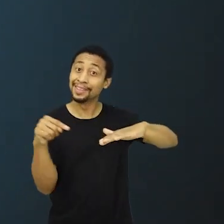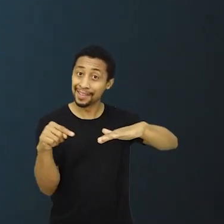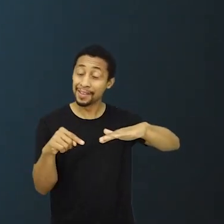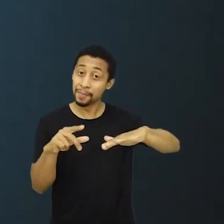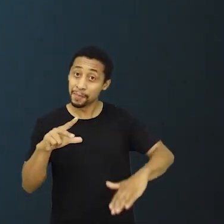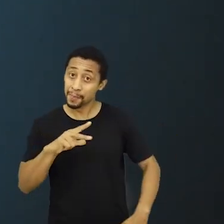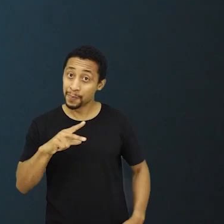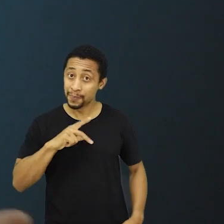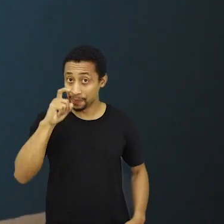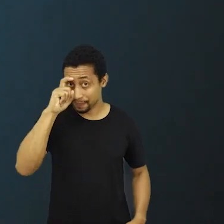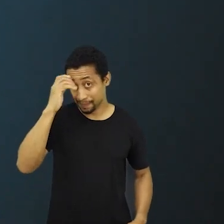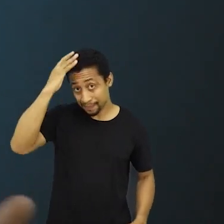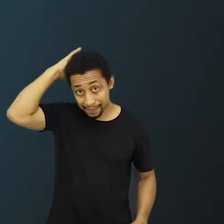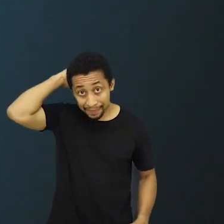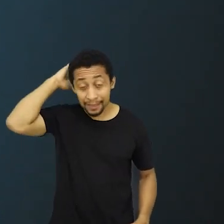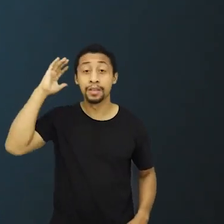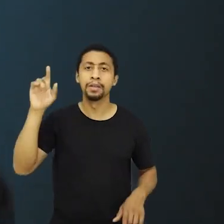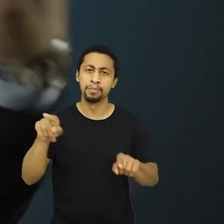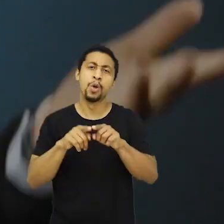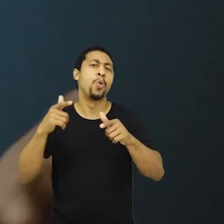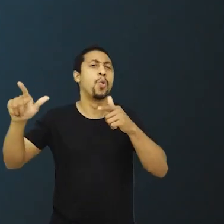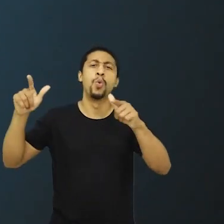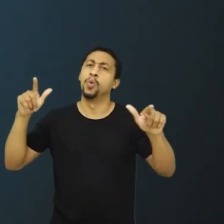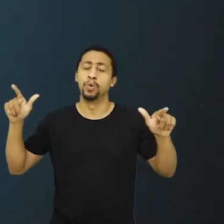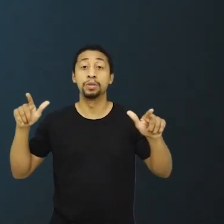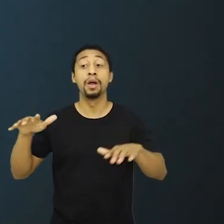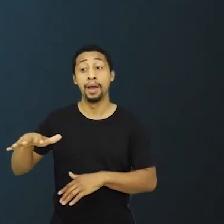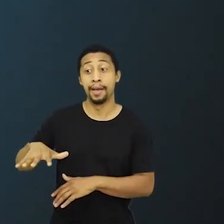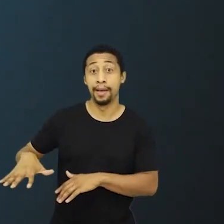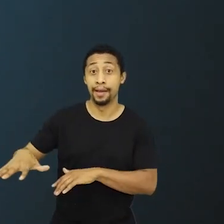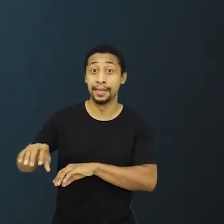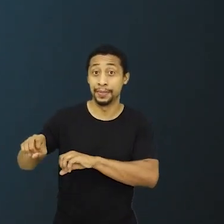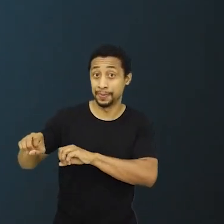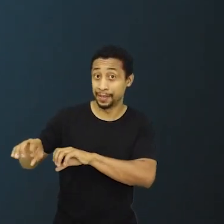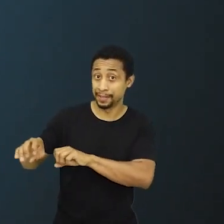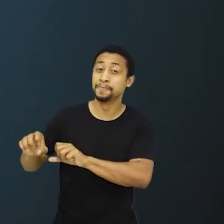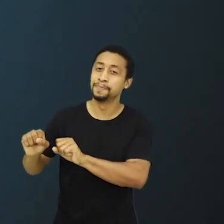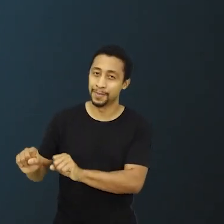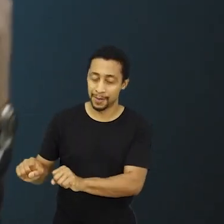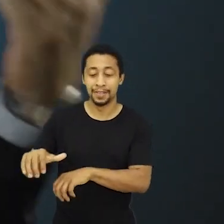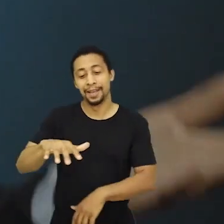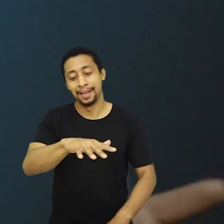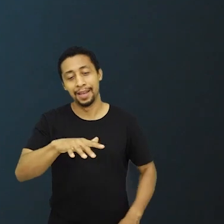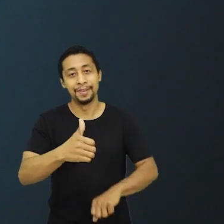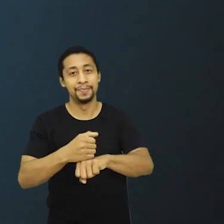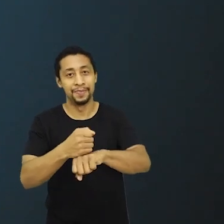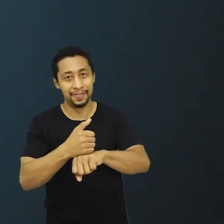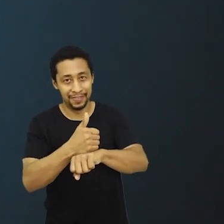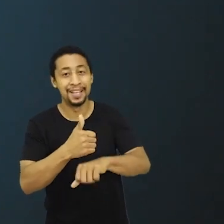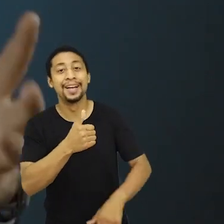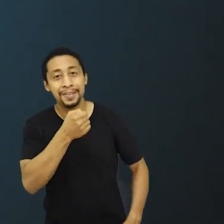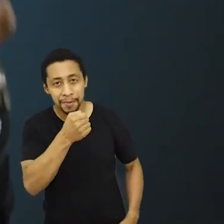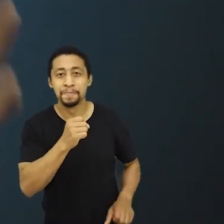Vladimir Herzog, para outras atividades. A educação pode fazer isso, o jornalismo pode fazer isso, a comunicação